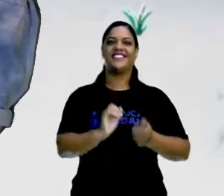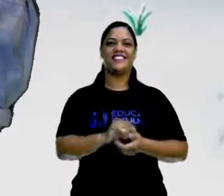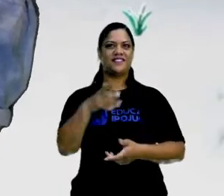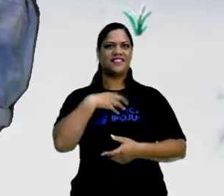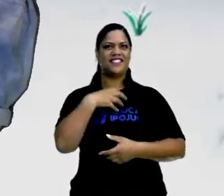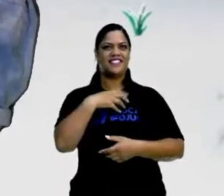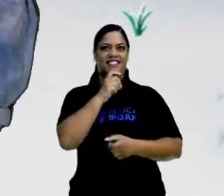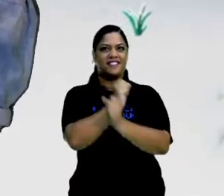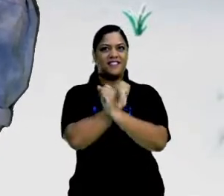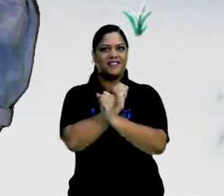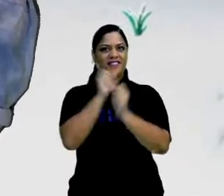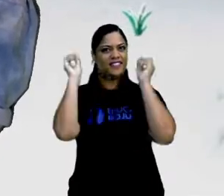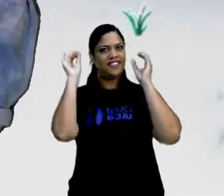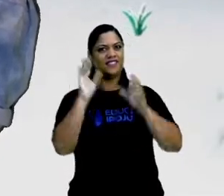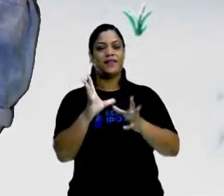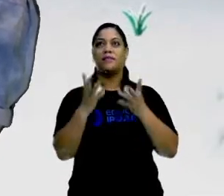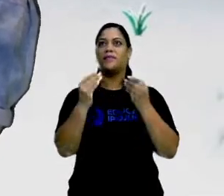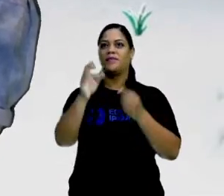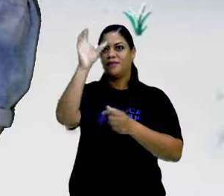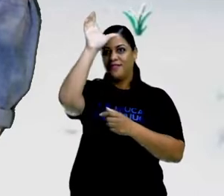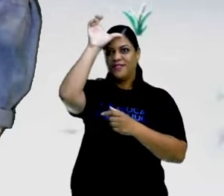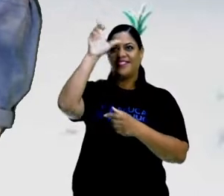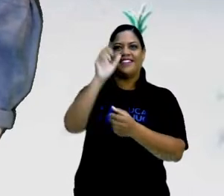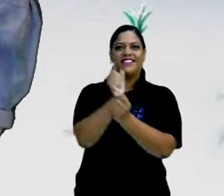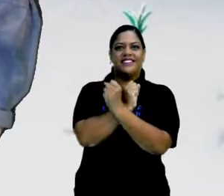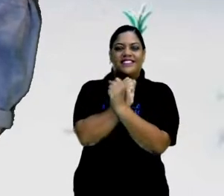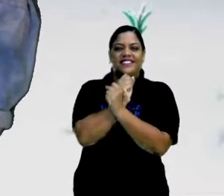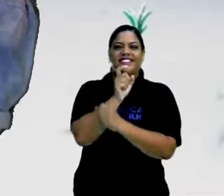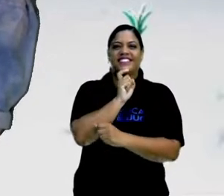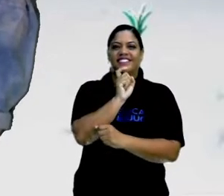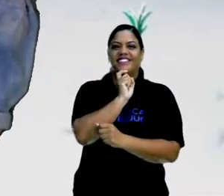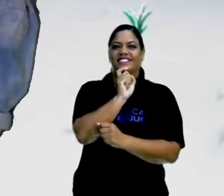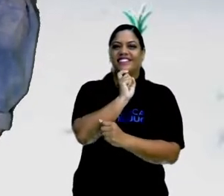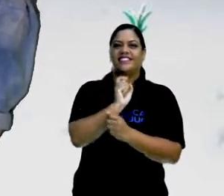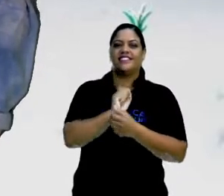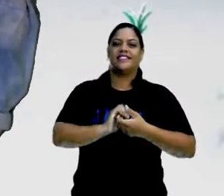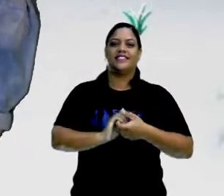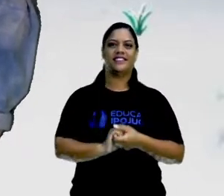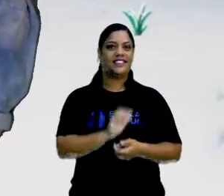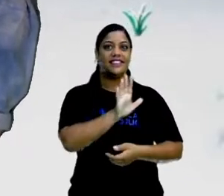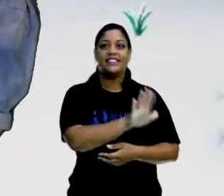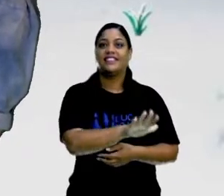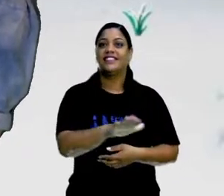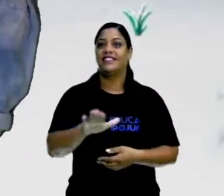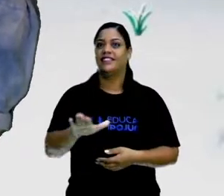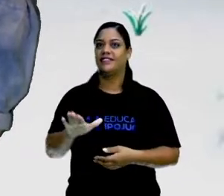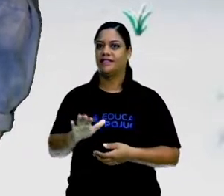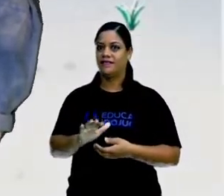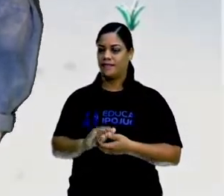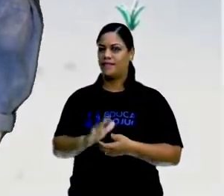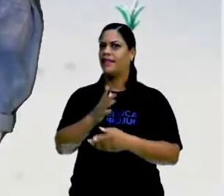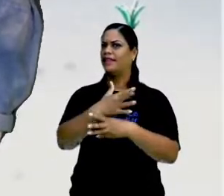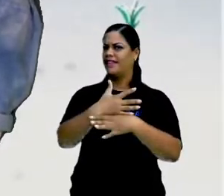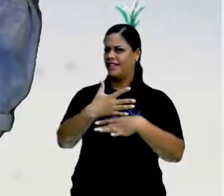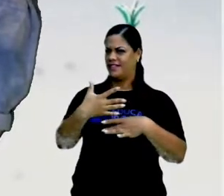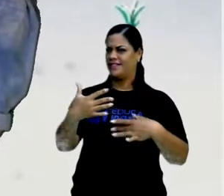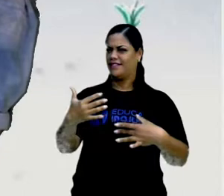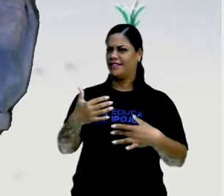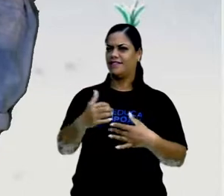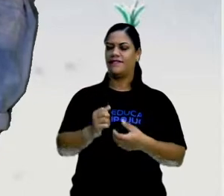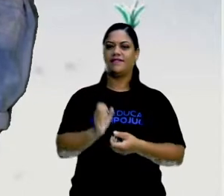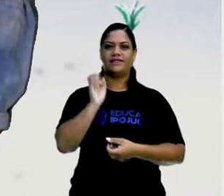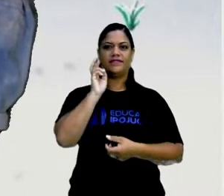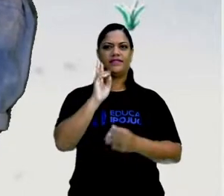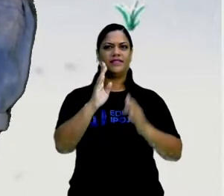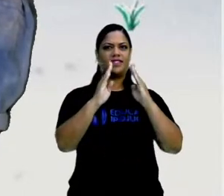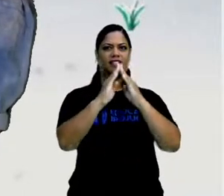tá sentindo frio? Tá frio, tia Lê. Muita neve, criança. Nessa cidade, olha